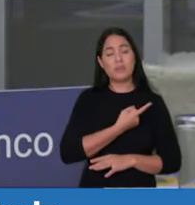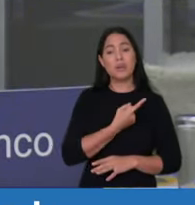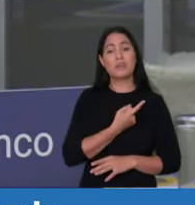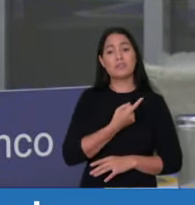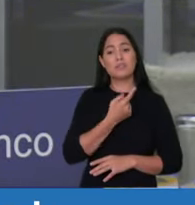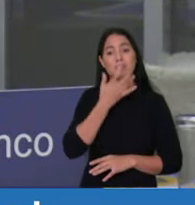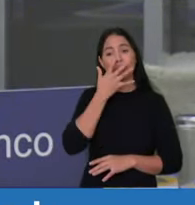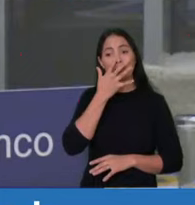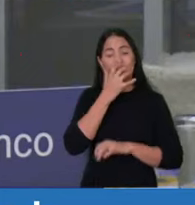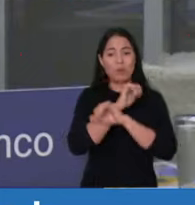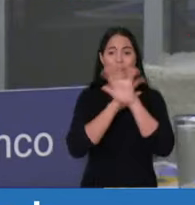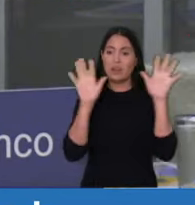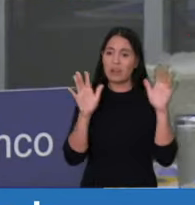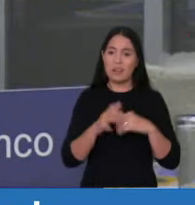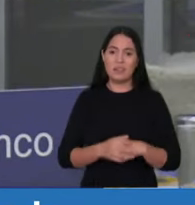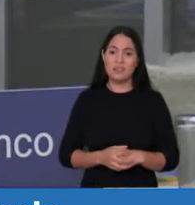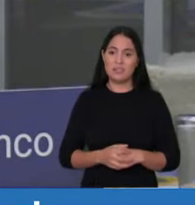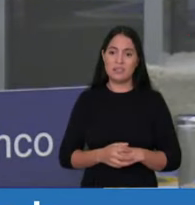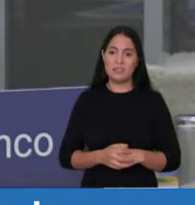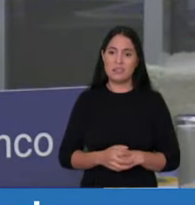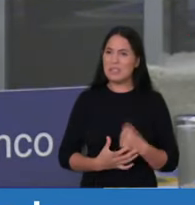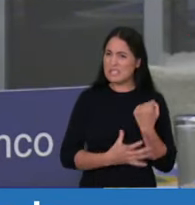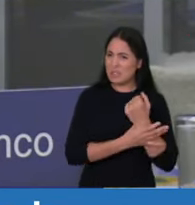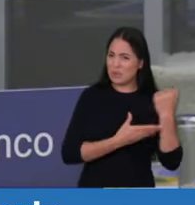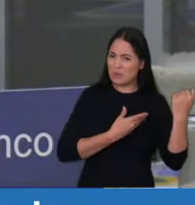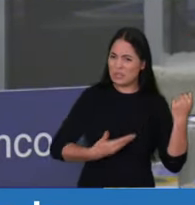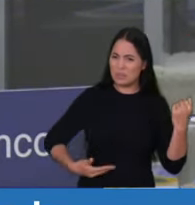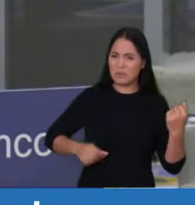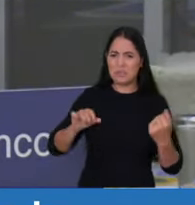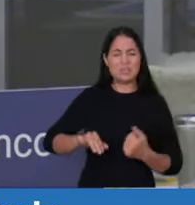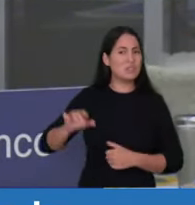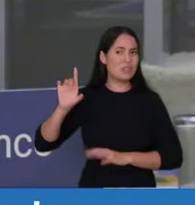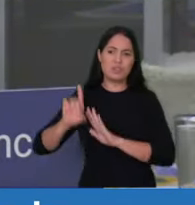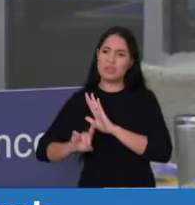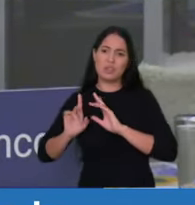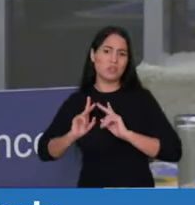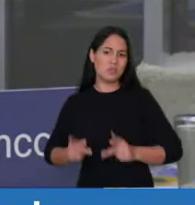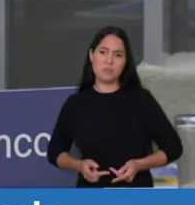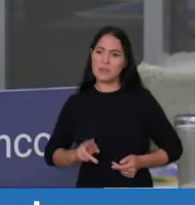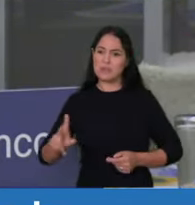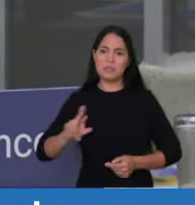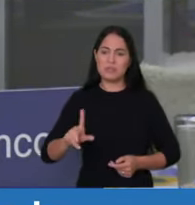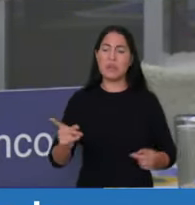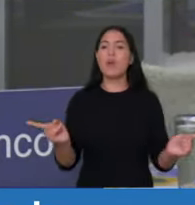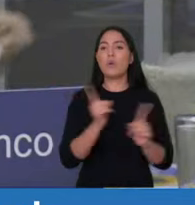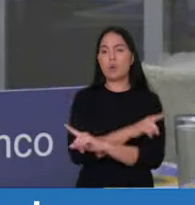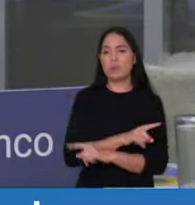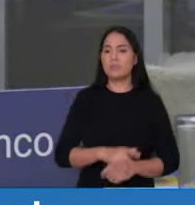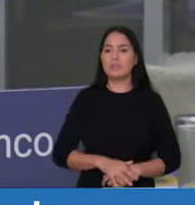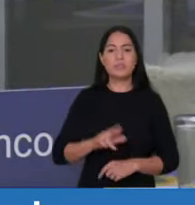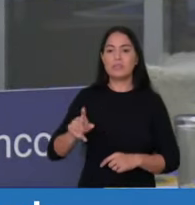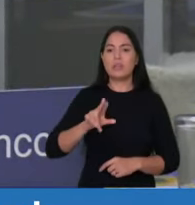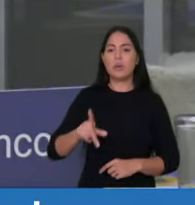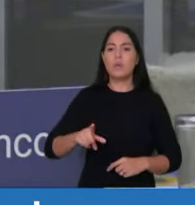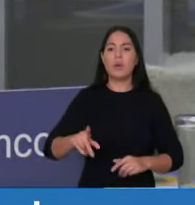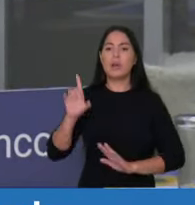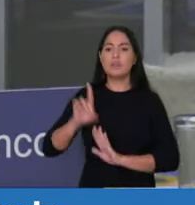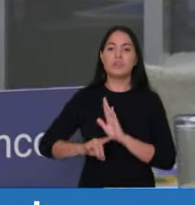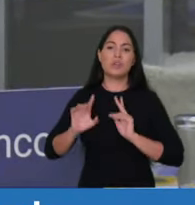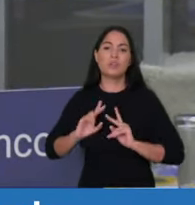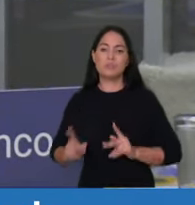de segurança pública sem direitos humanos. E o contrário também é verdadeiro, não há direitos humanos sem uma política de segurança